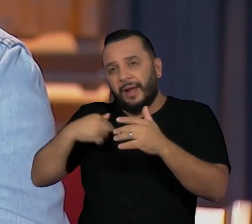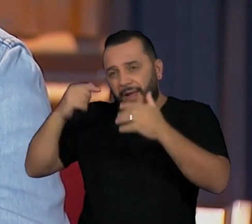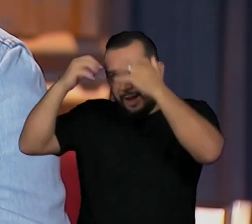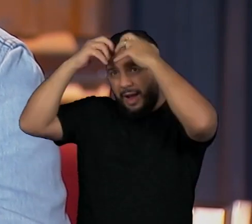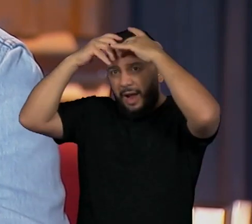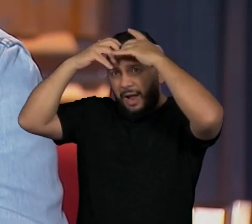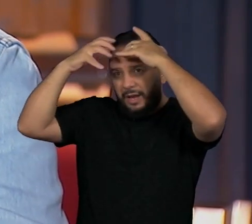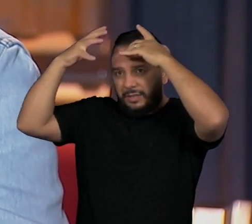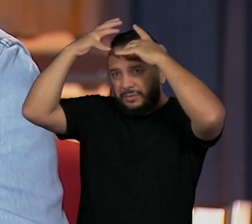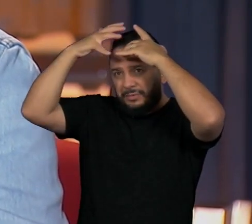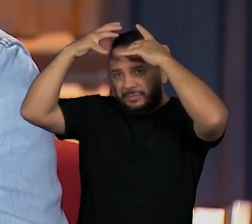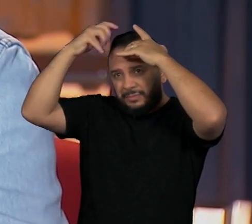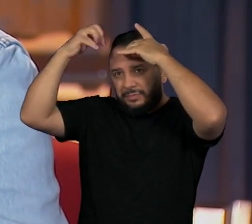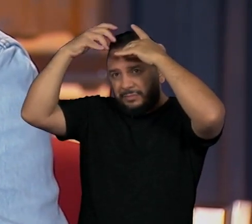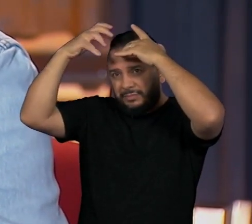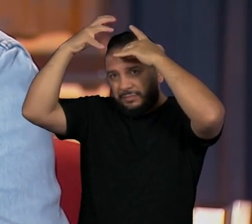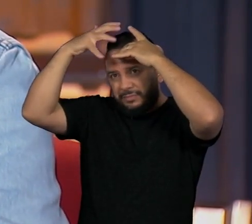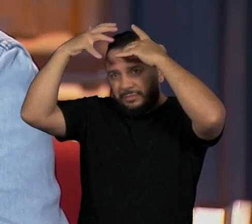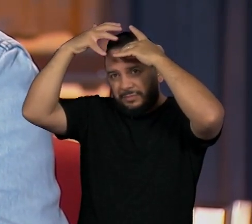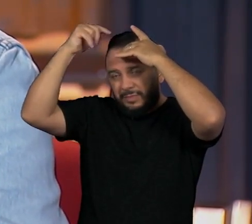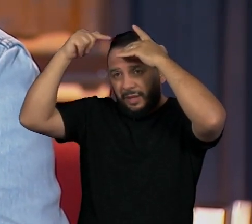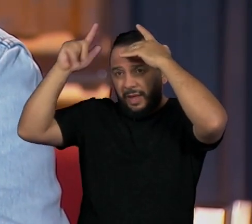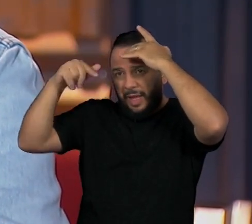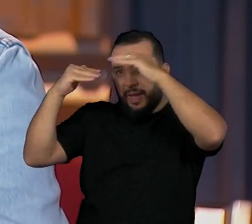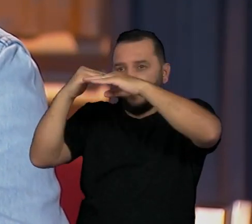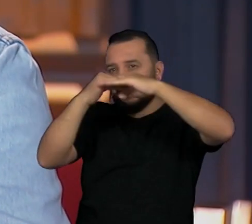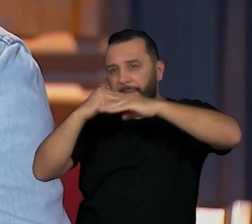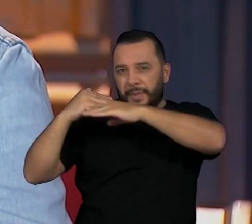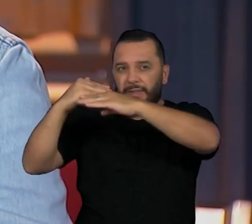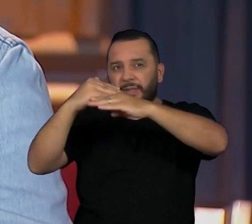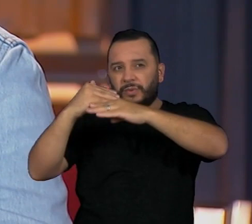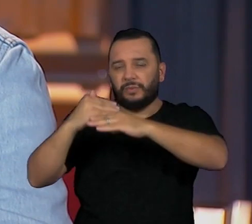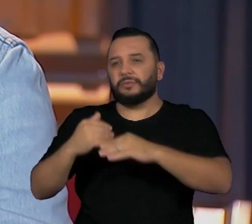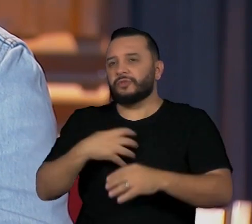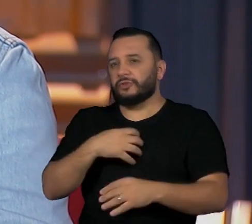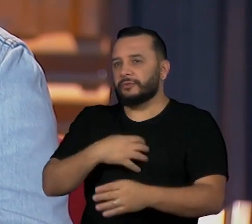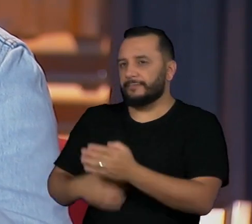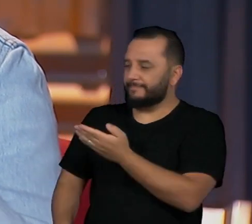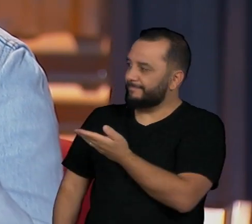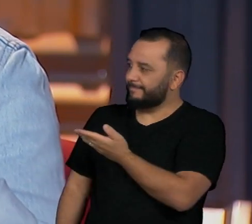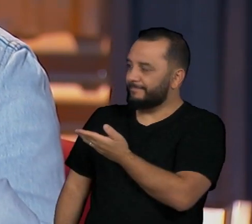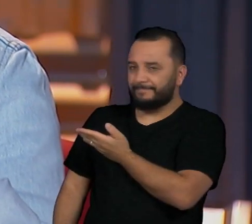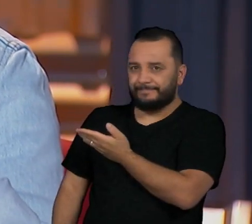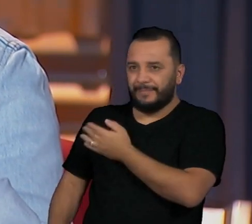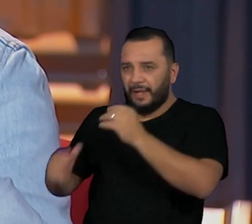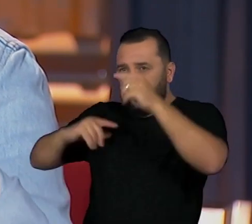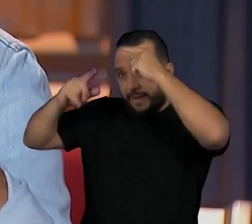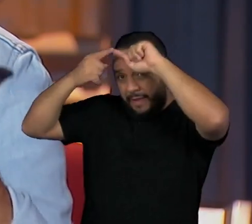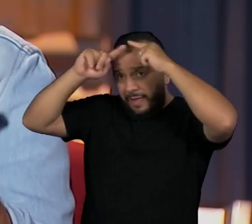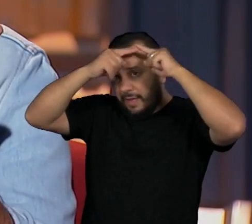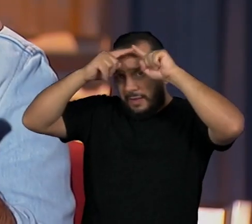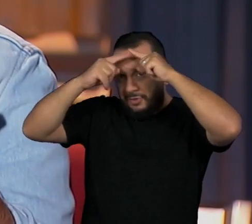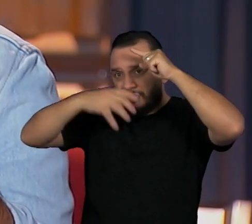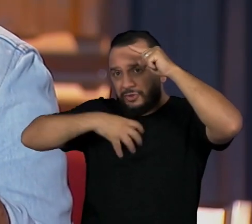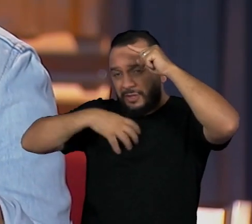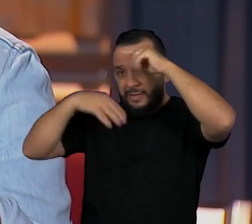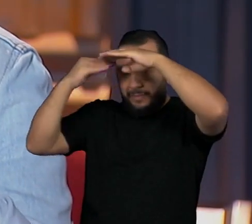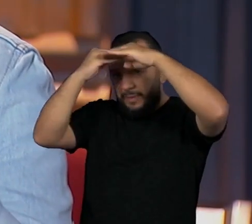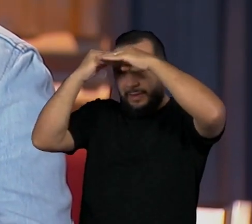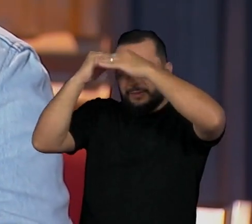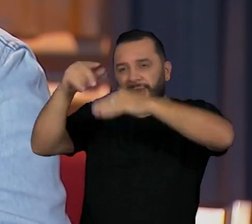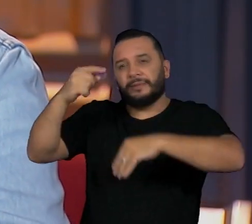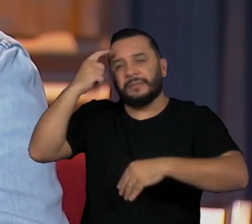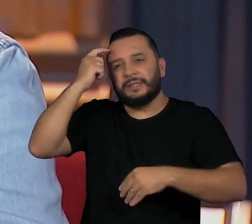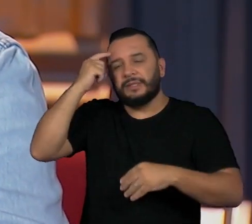aquelas que compreendem uma rede chamada rede de modo padrão. Então, quando você está pensando numa história que você vai contar para alguém,